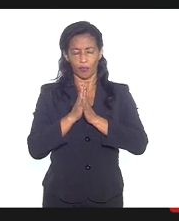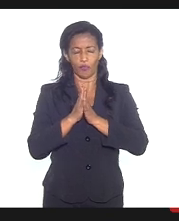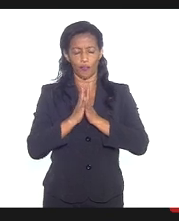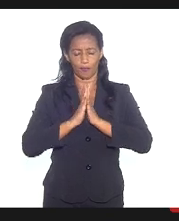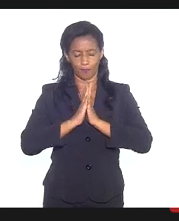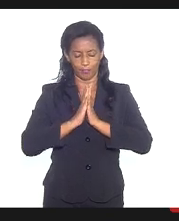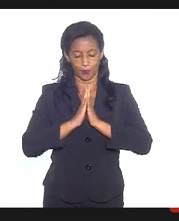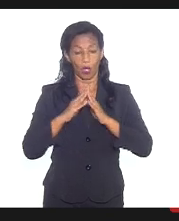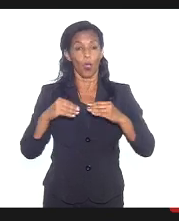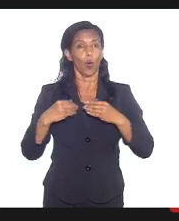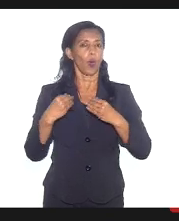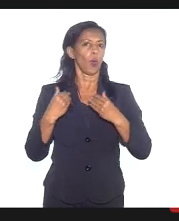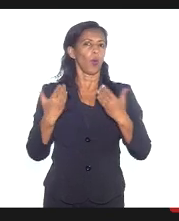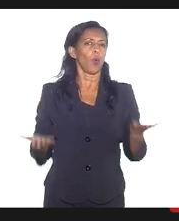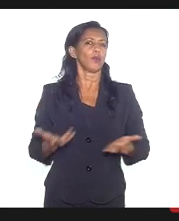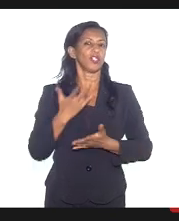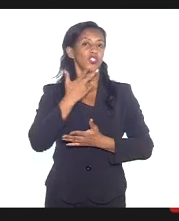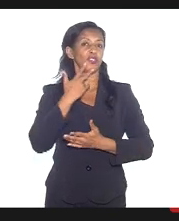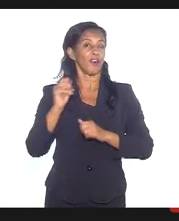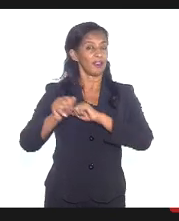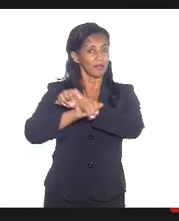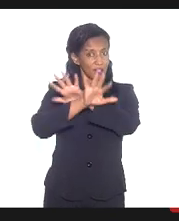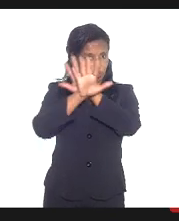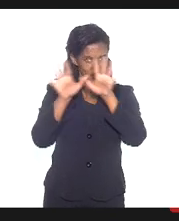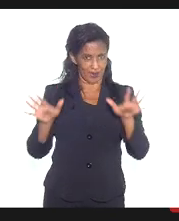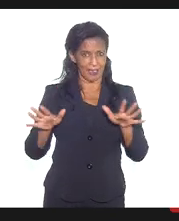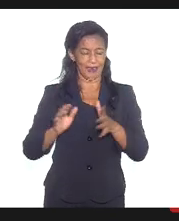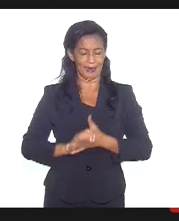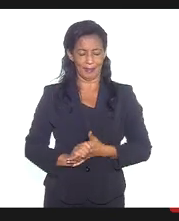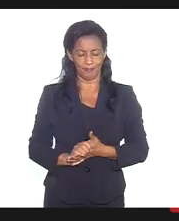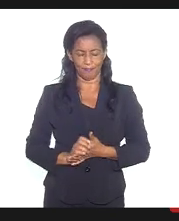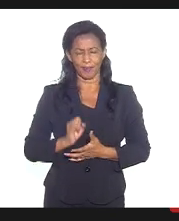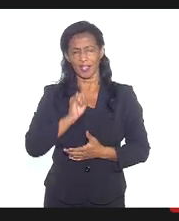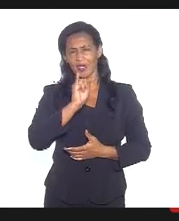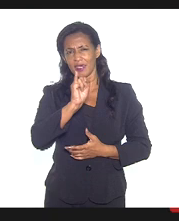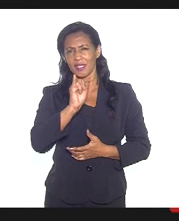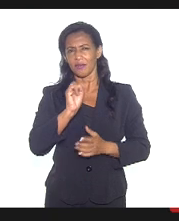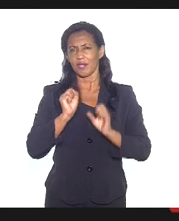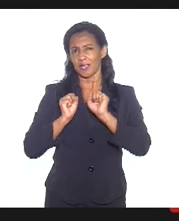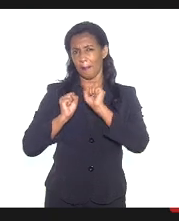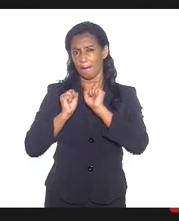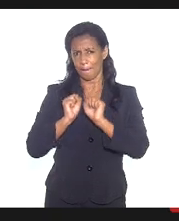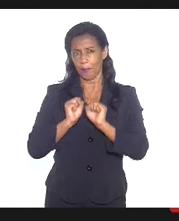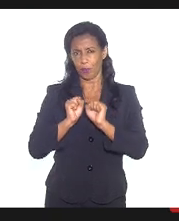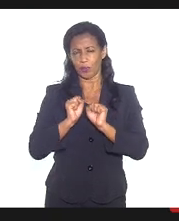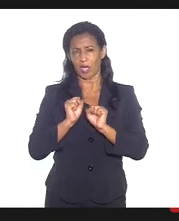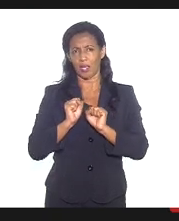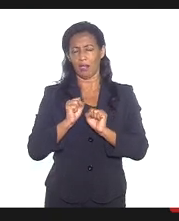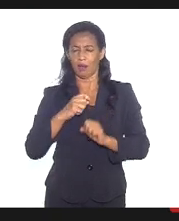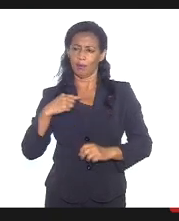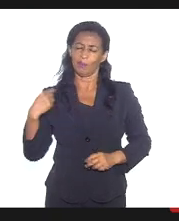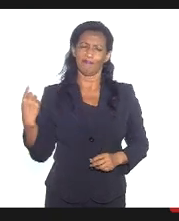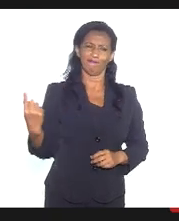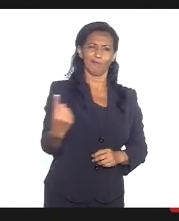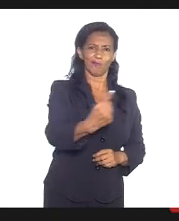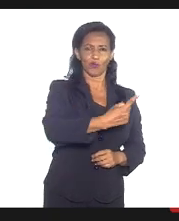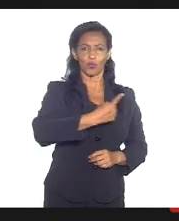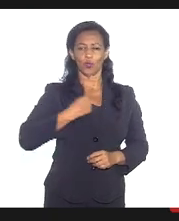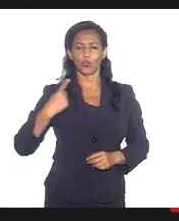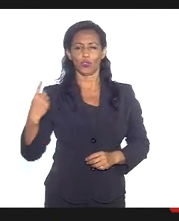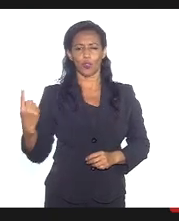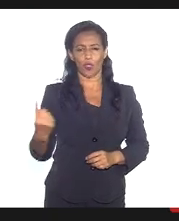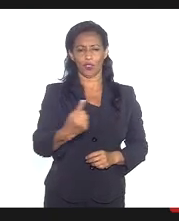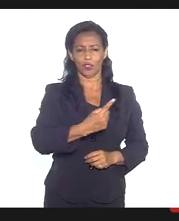em transparência, se você puder, decodifica para todos nós todas as